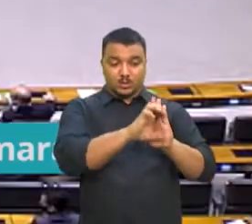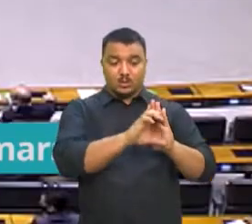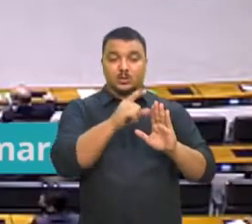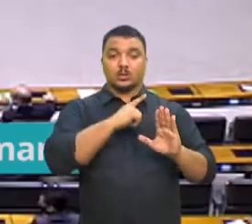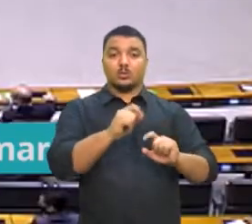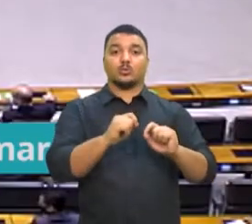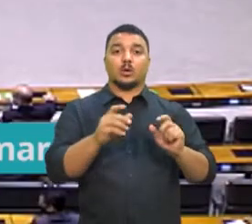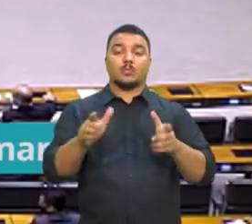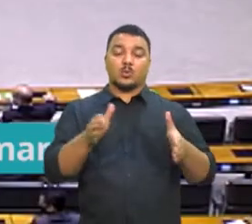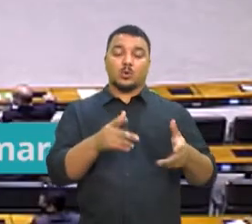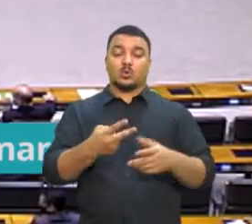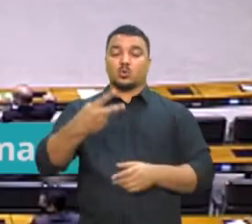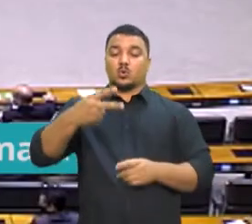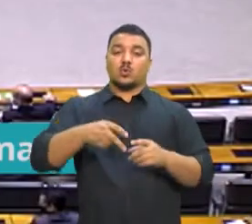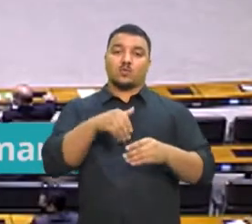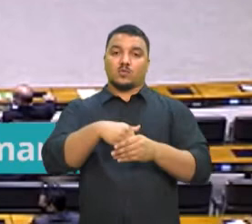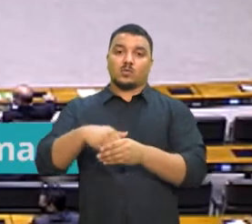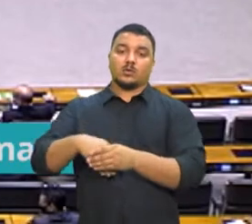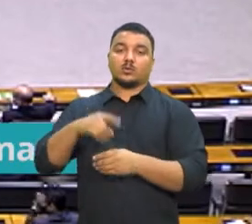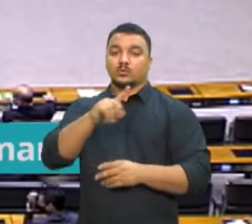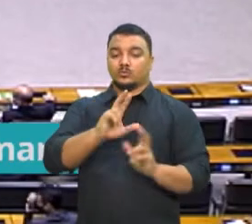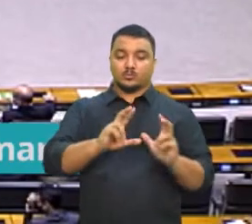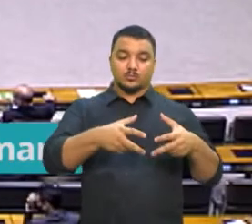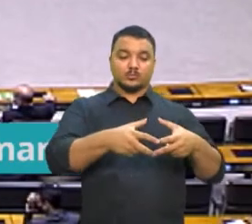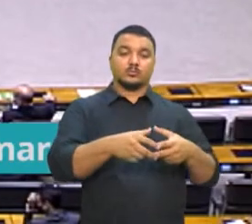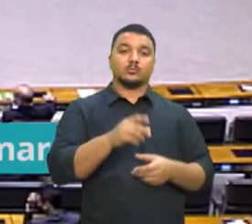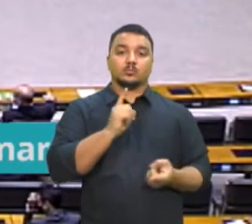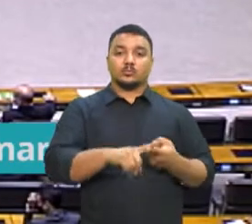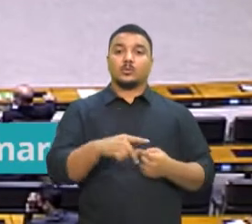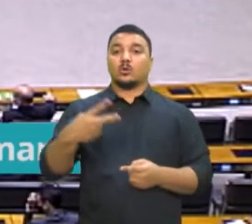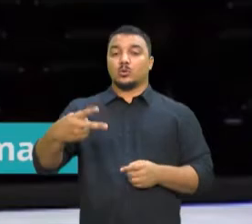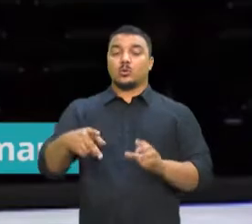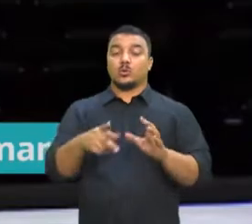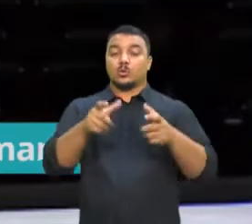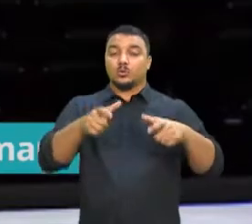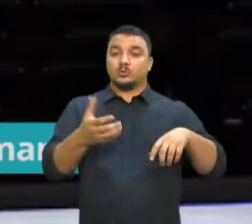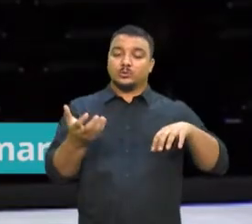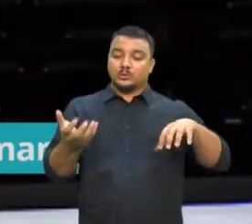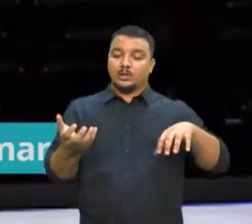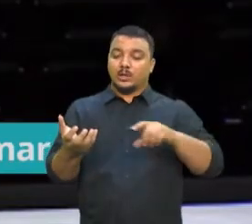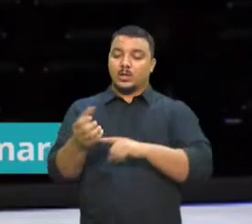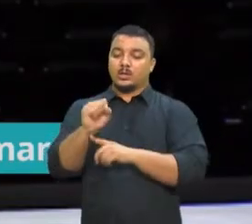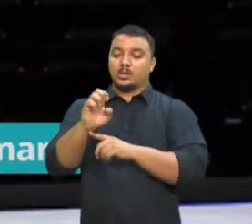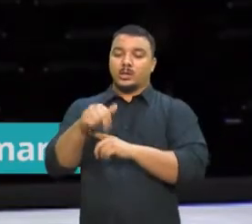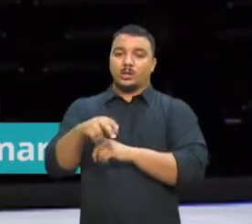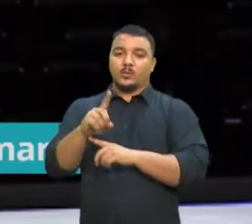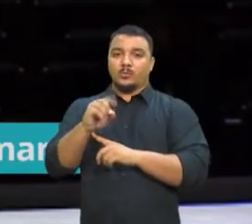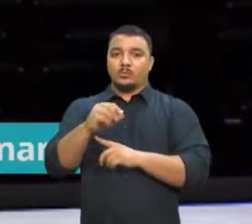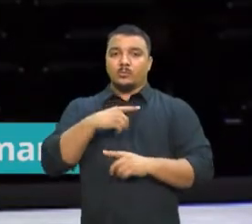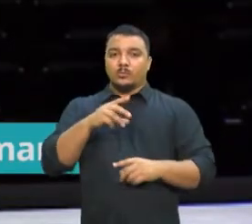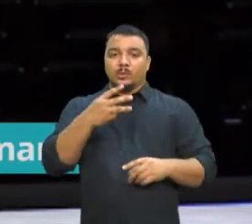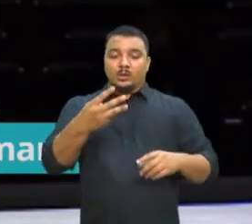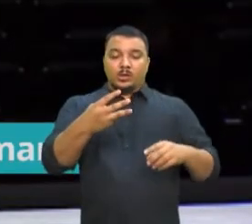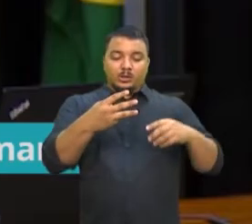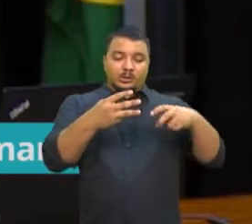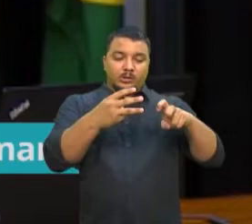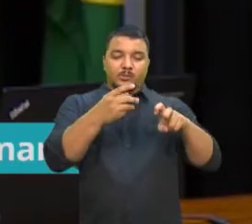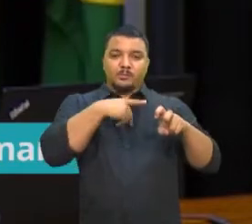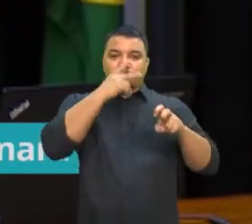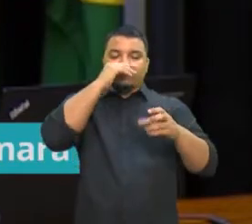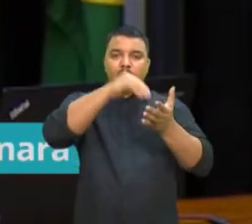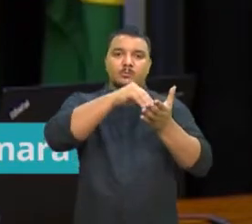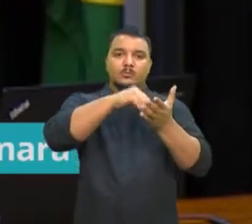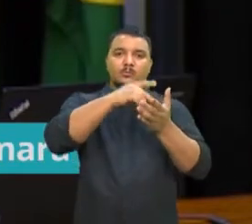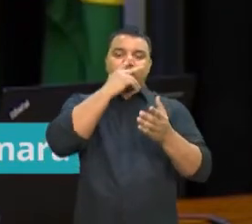de votação na Câmara e 2 turnos no Senado, com um quórum mínimo de 3/5 do total de deputados